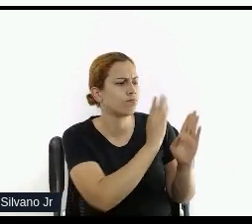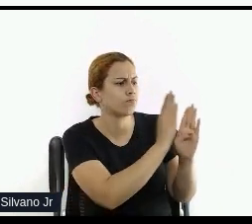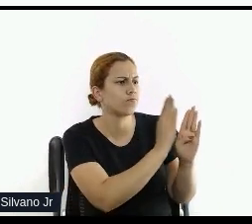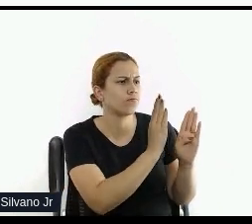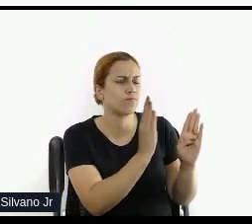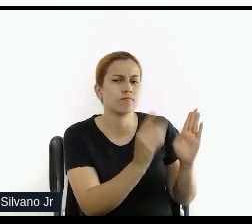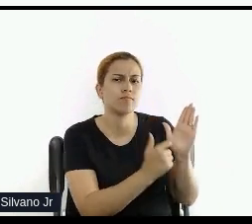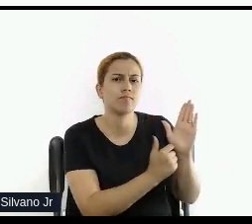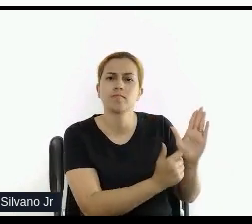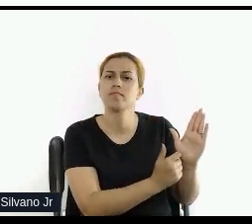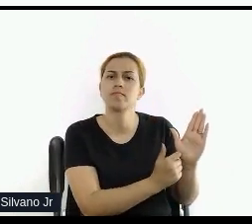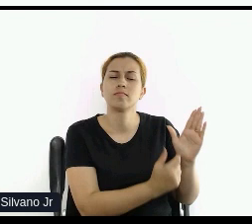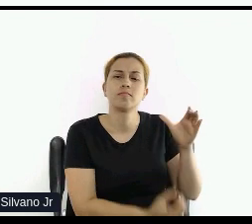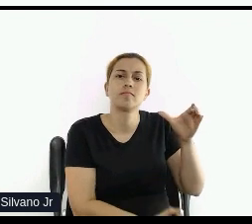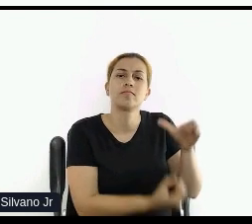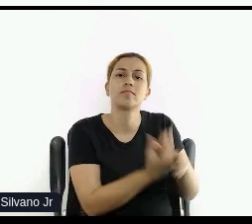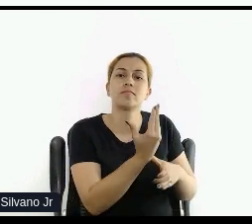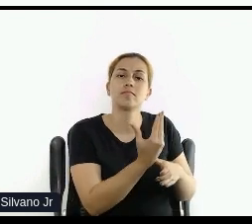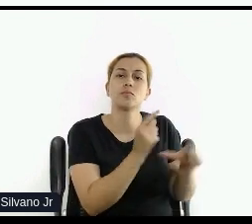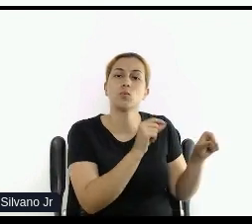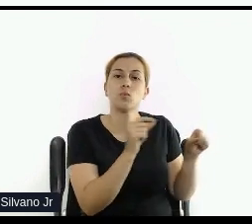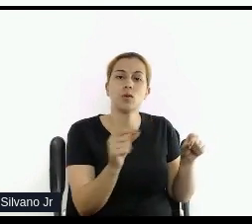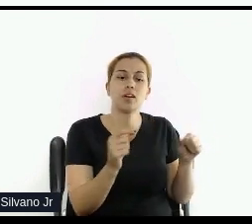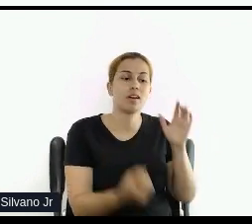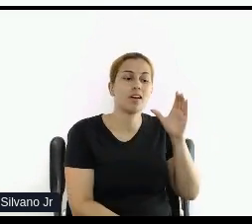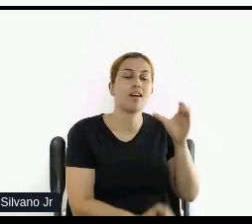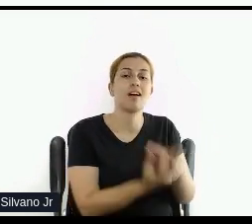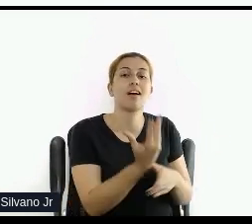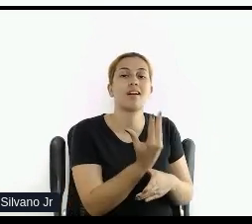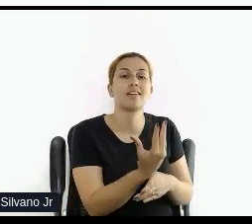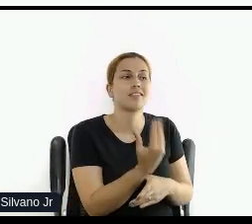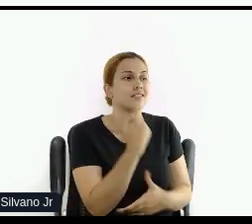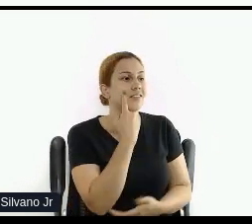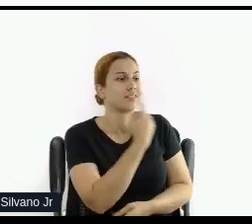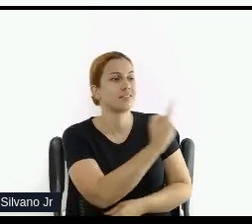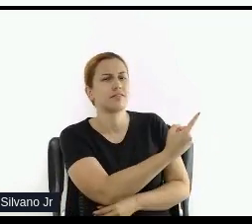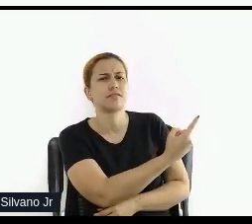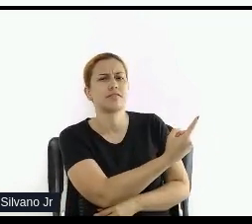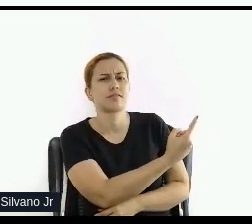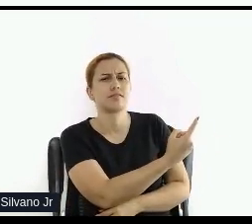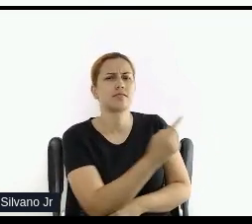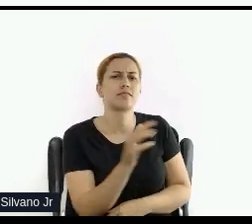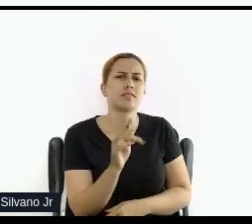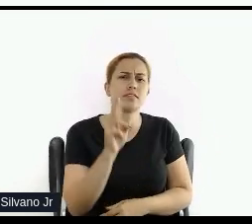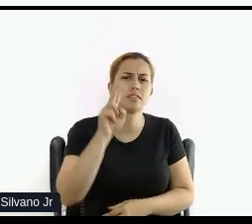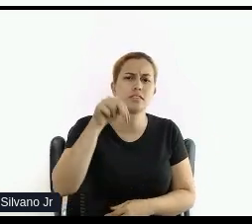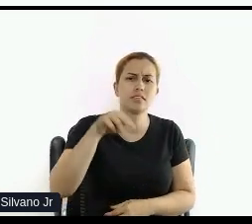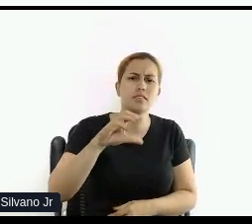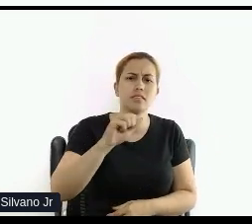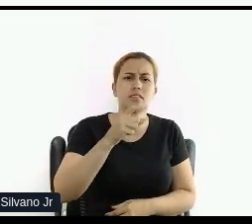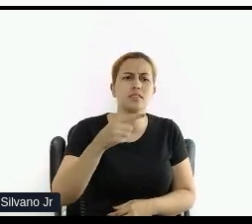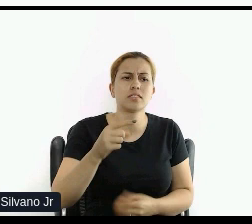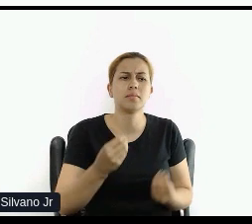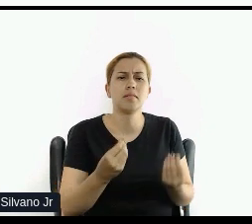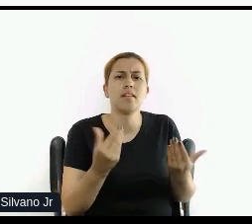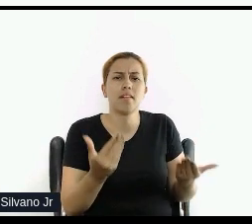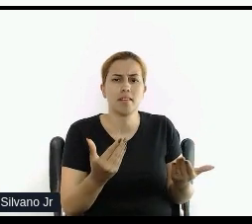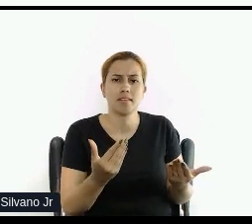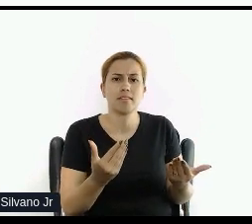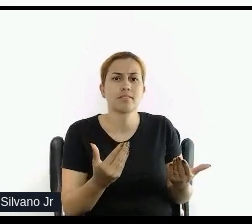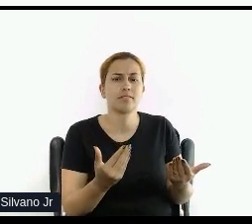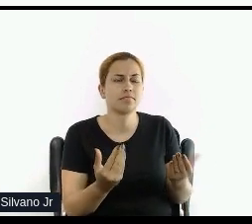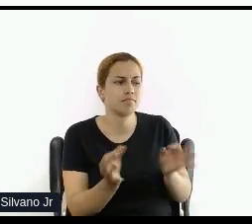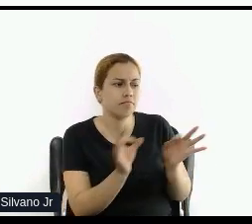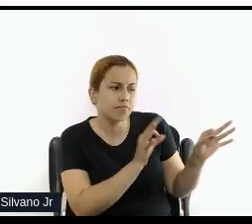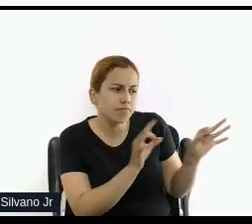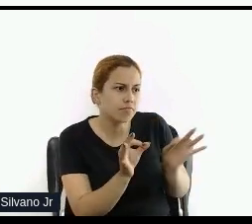eu crio uma funçãozinha aqui. O que é que essa função vai ser responsável para mim? Eu faço uma função que é uma função responsável